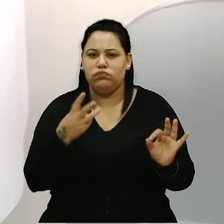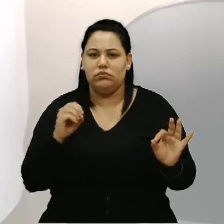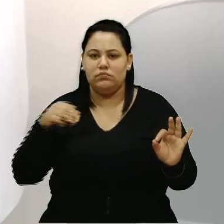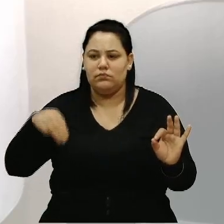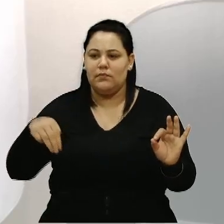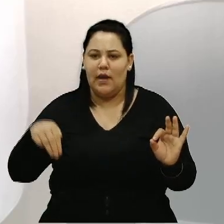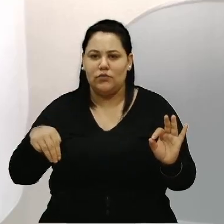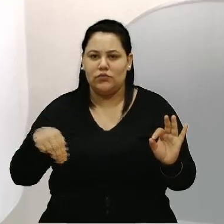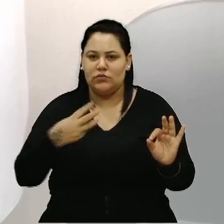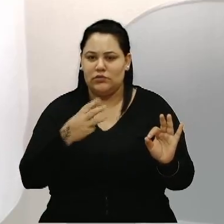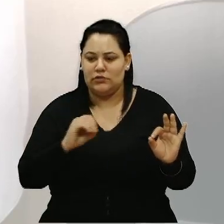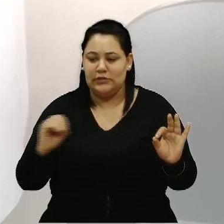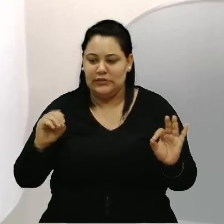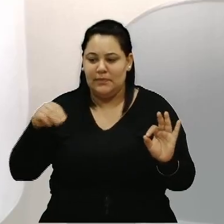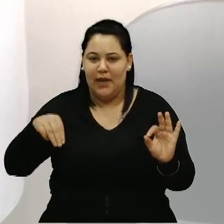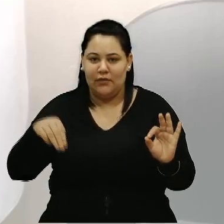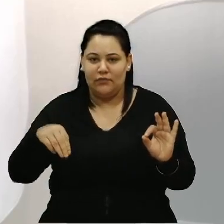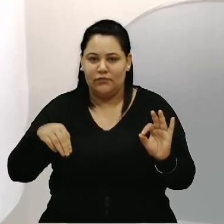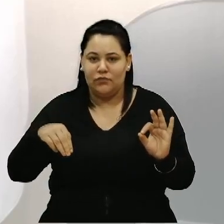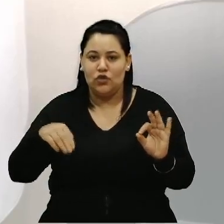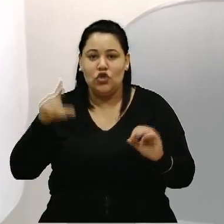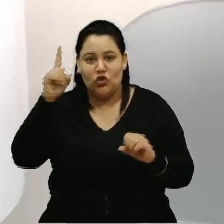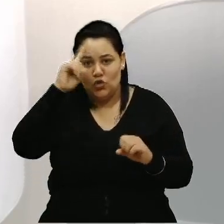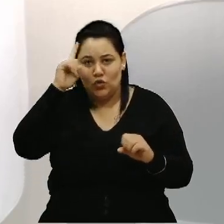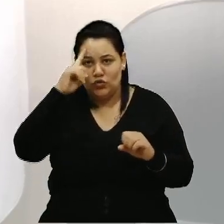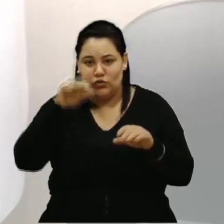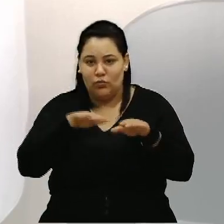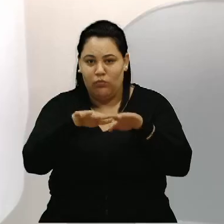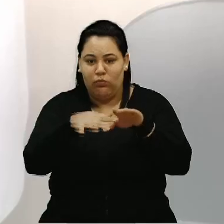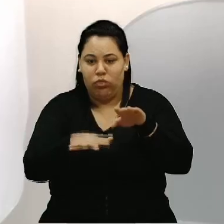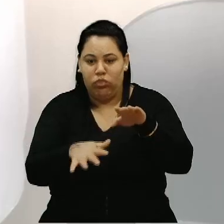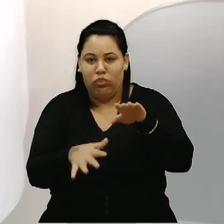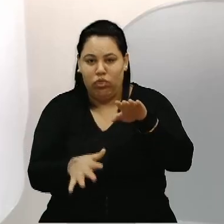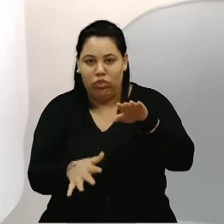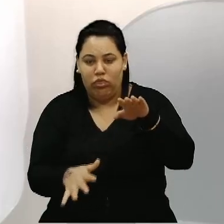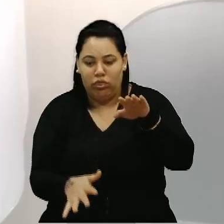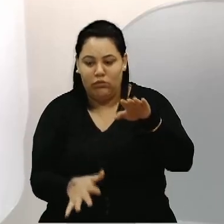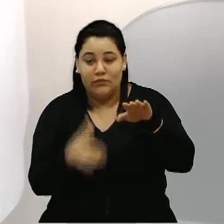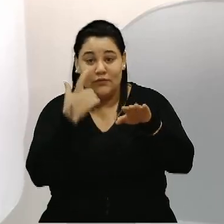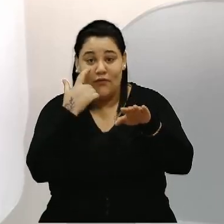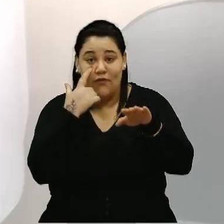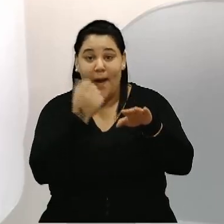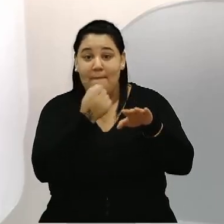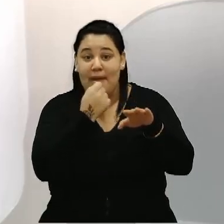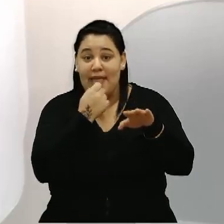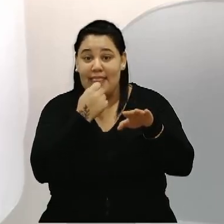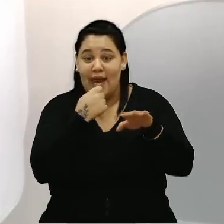todo dia desmorona um pouco. É só chegar lá e vamos lá agora. Vamos ver o que tem de pedra na rua.